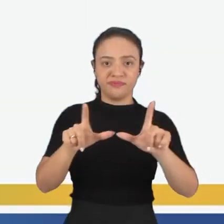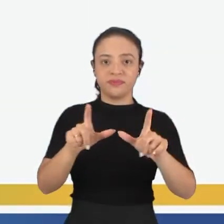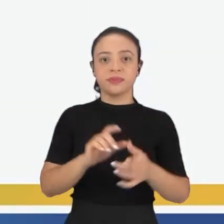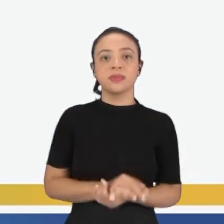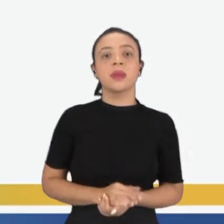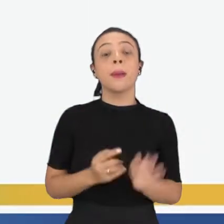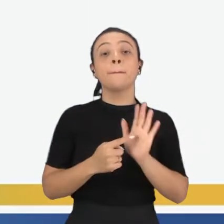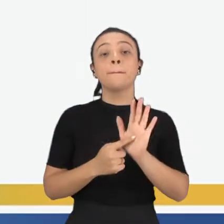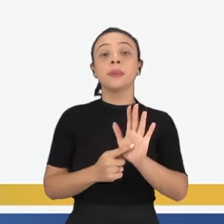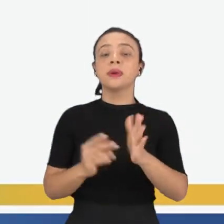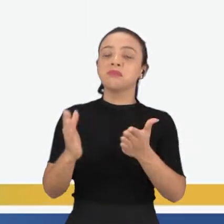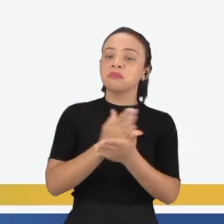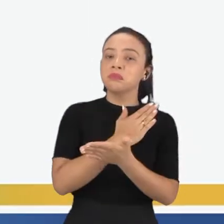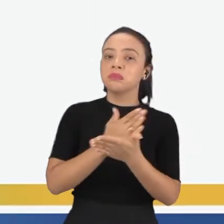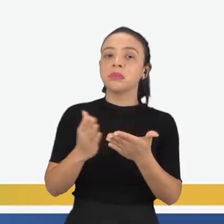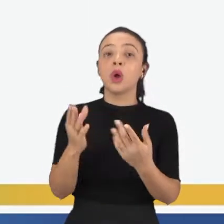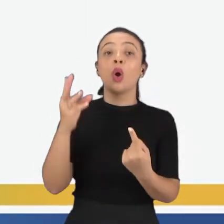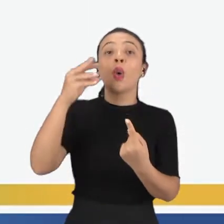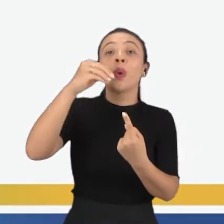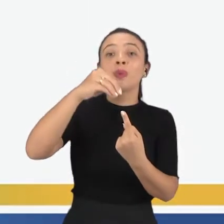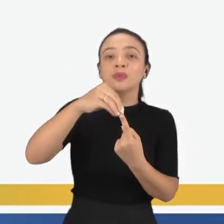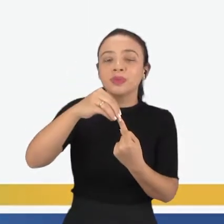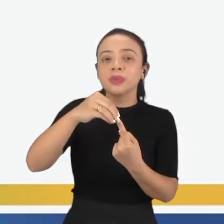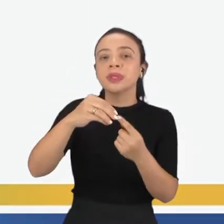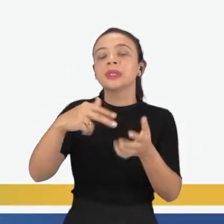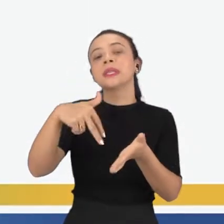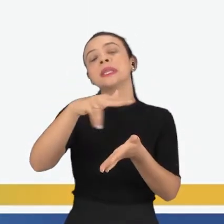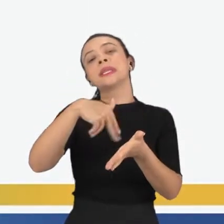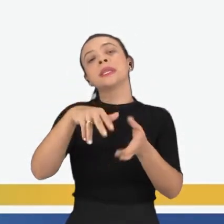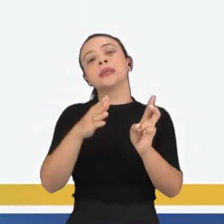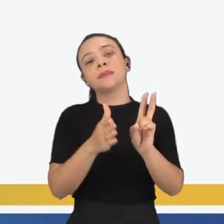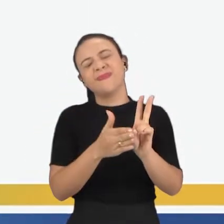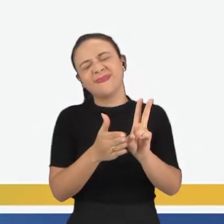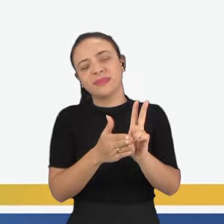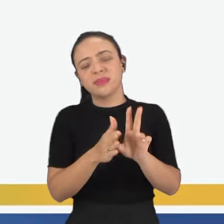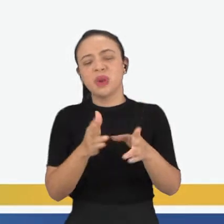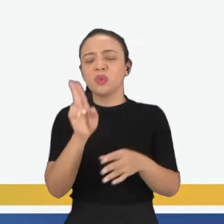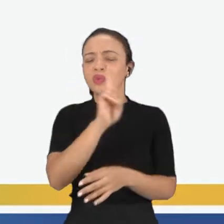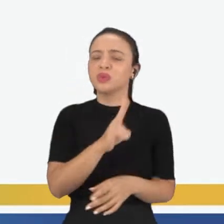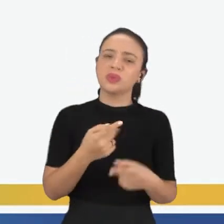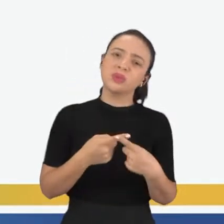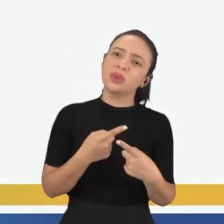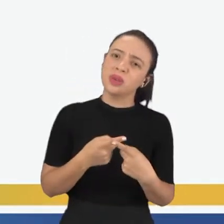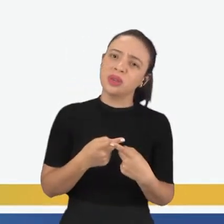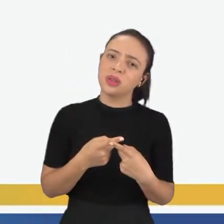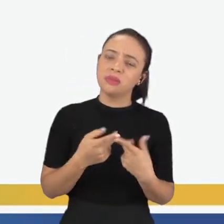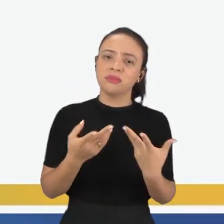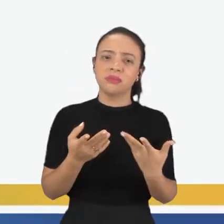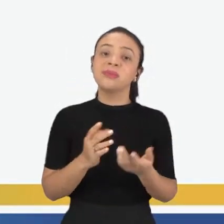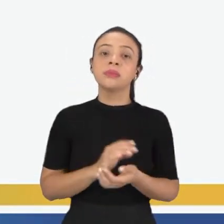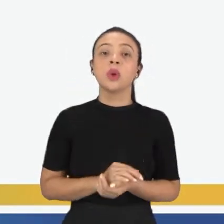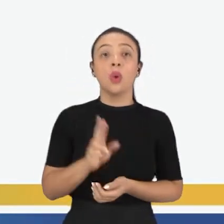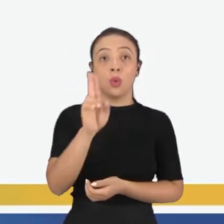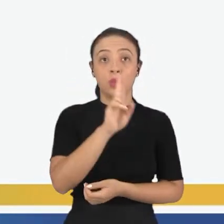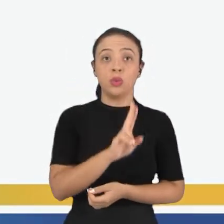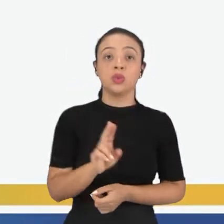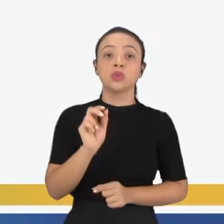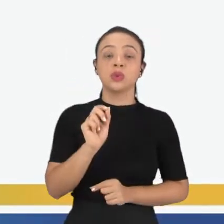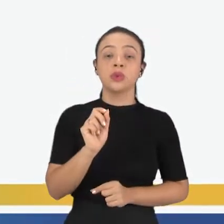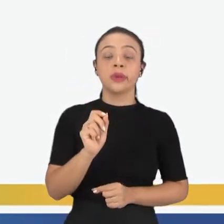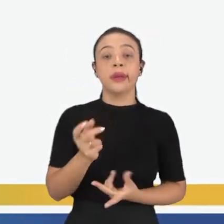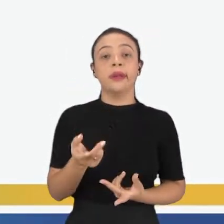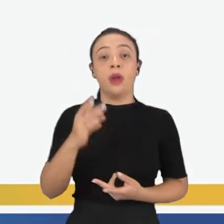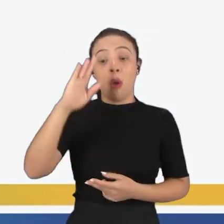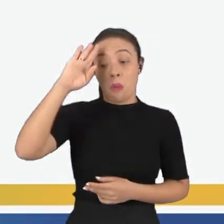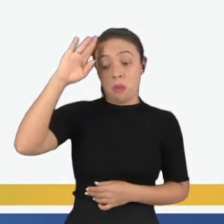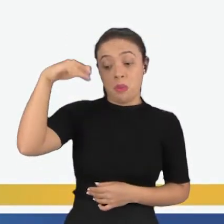vai mostrar alguns objetivos da dança indígena. Então, para que eles usam? Eles usam geralmente fazendo homenagem